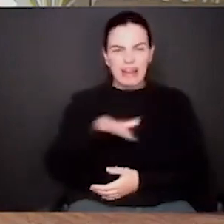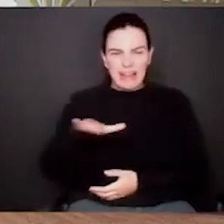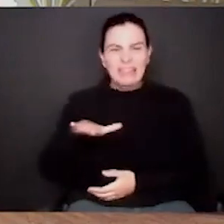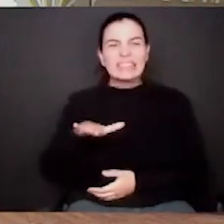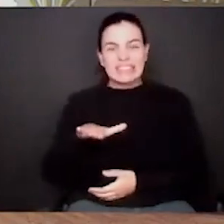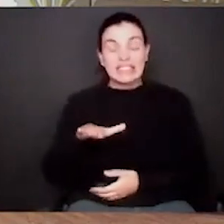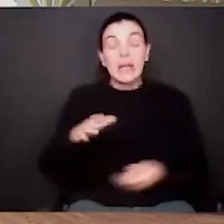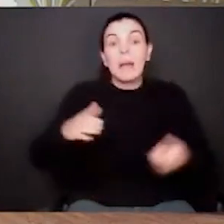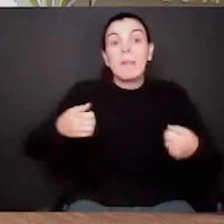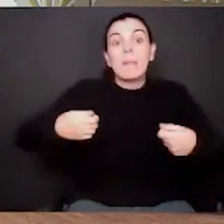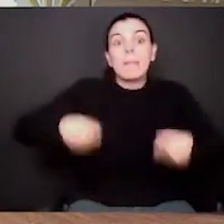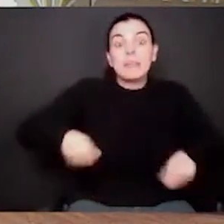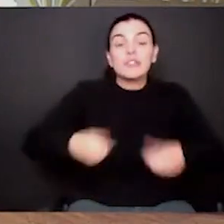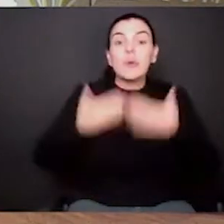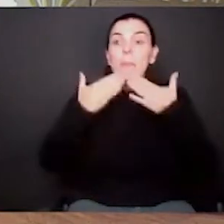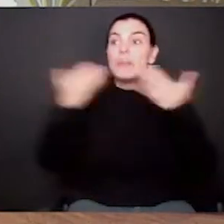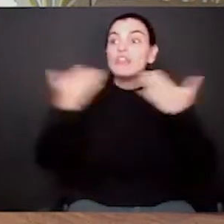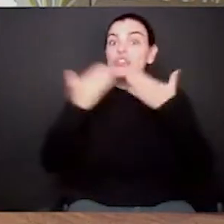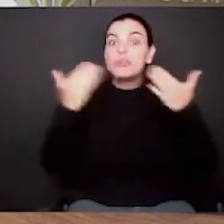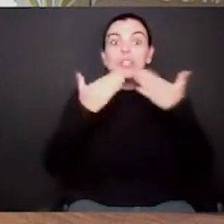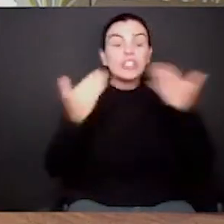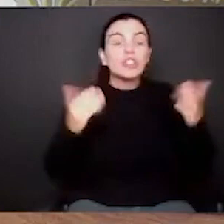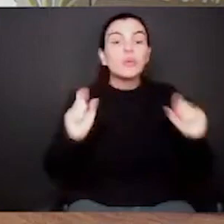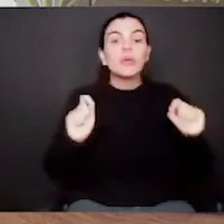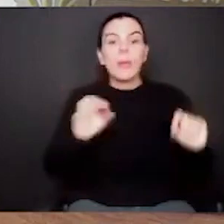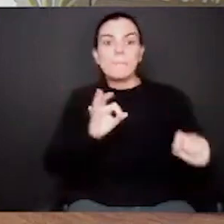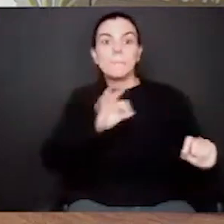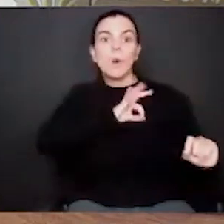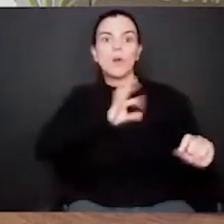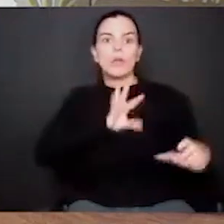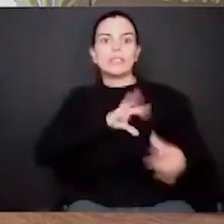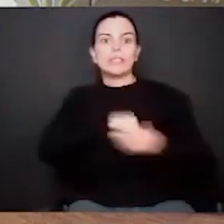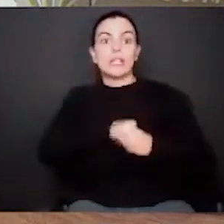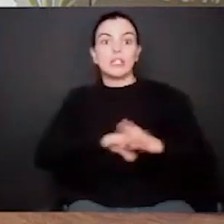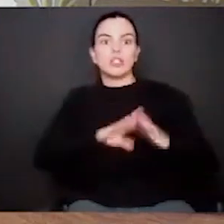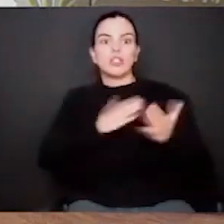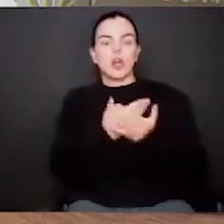escola. E eu reitero o que disse à época.